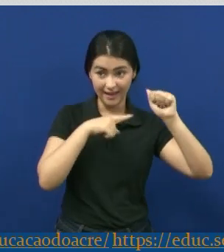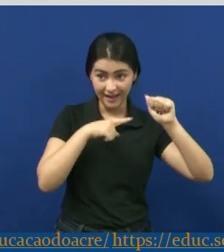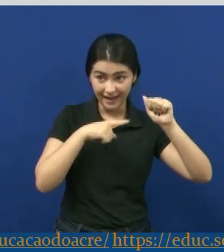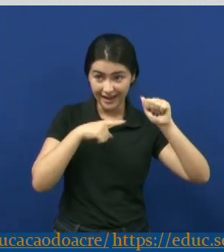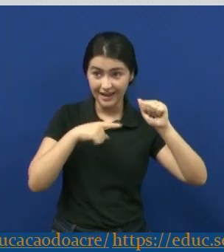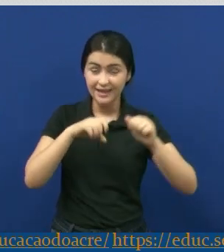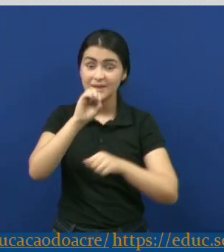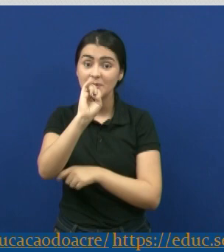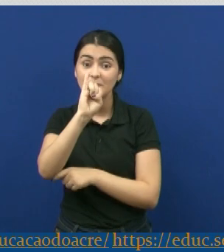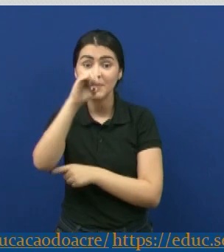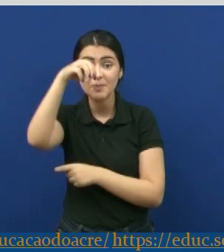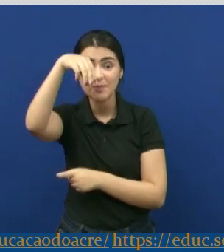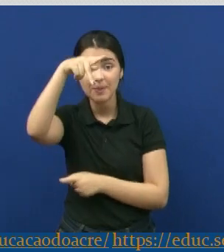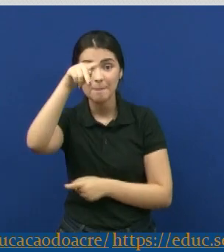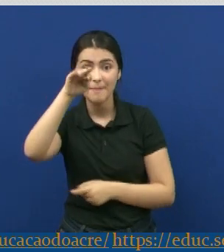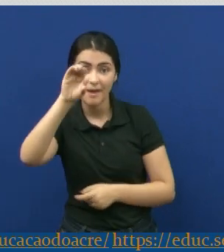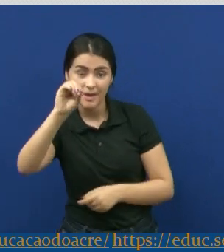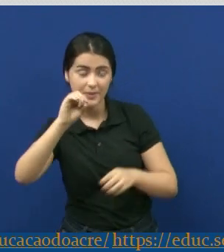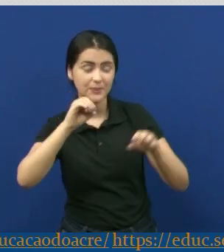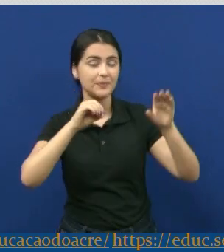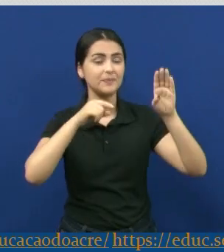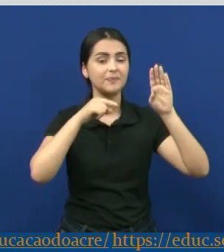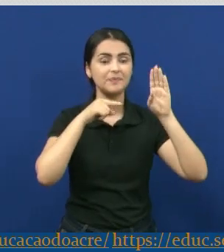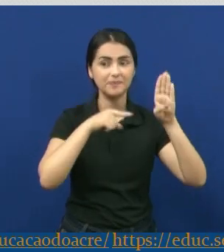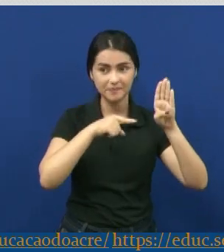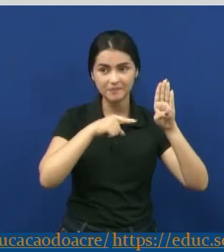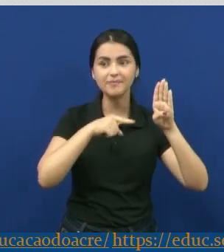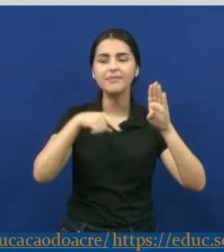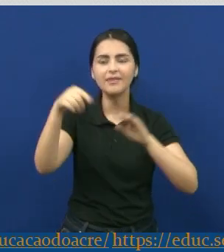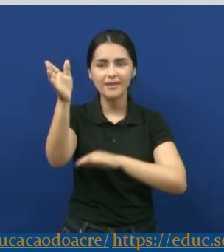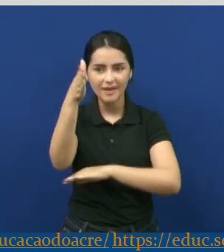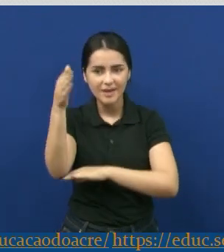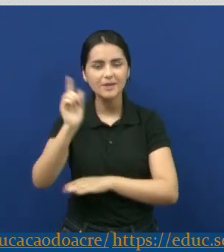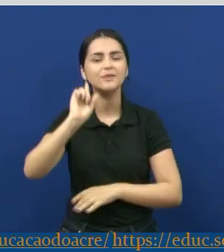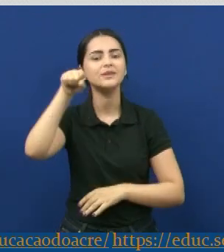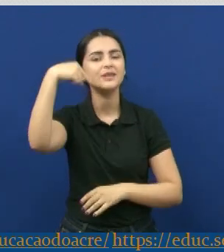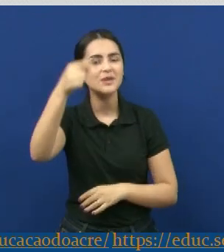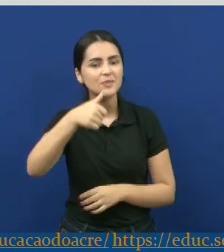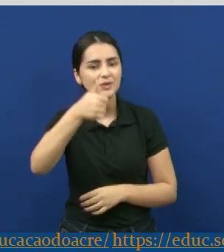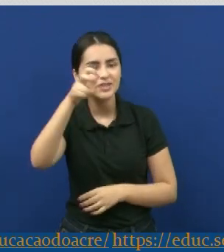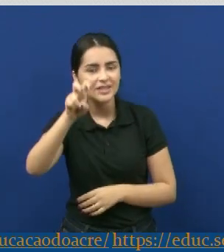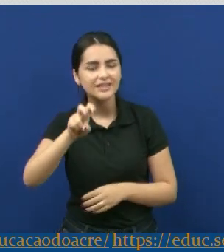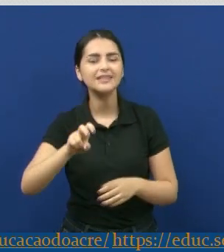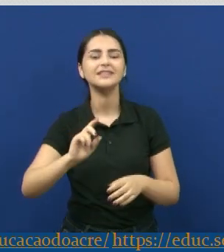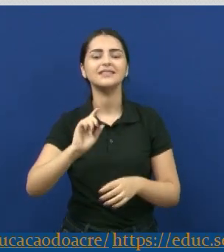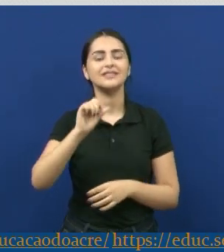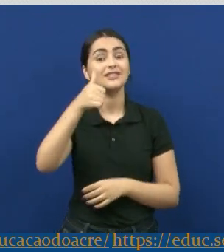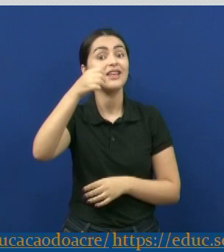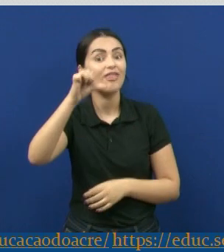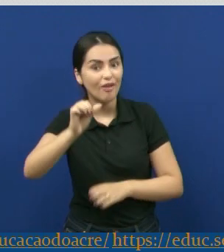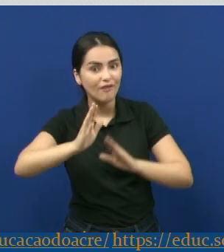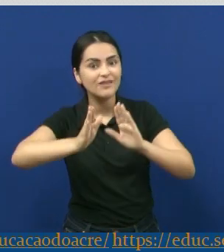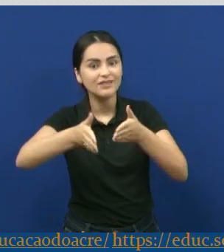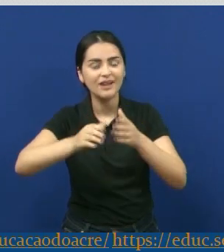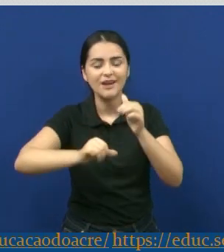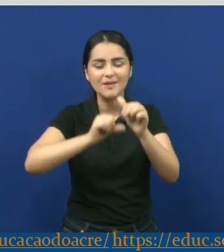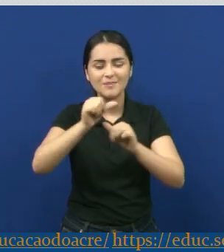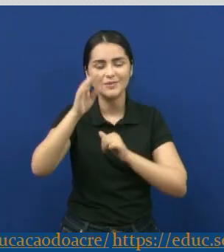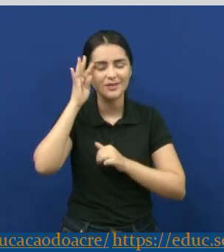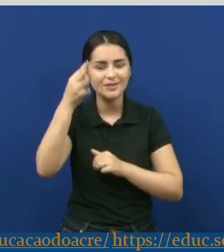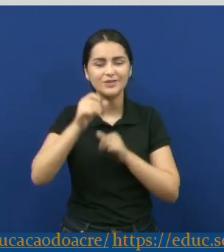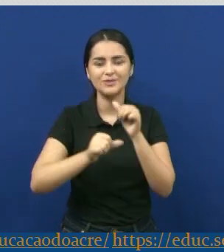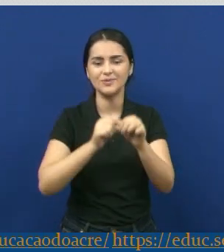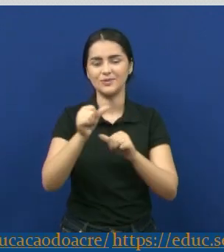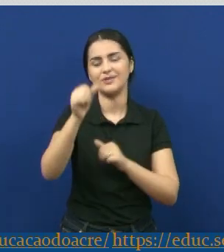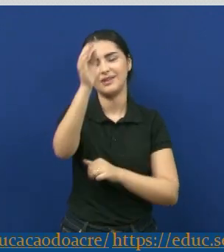a letra B é a bandeira que após o dia 15, no dia 19, eles resolveram mudar a